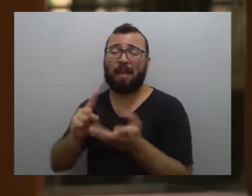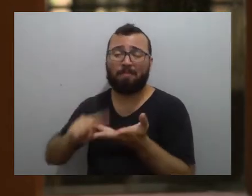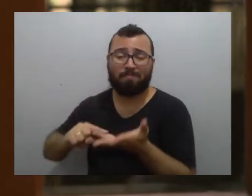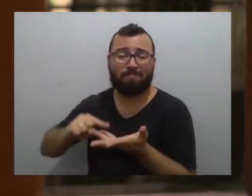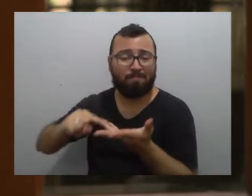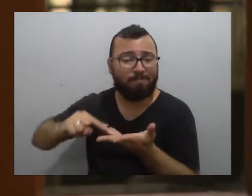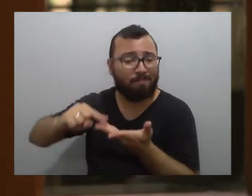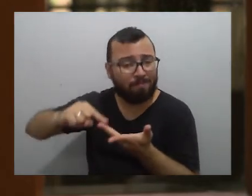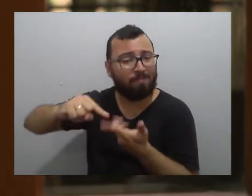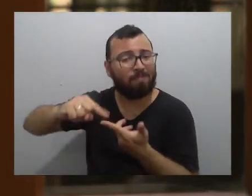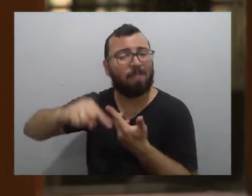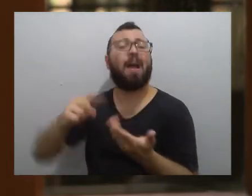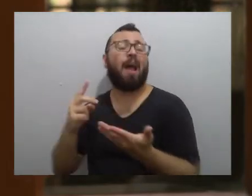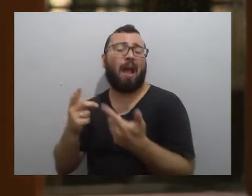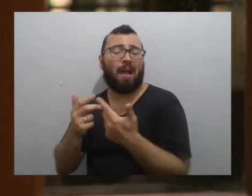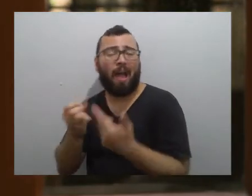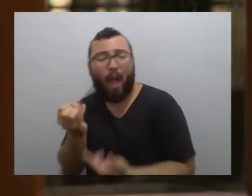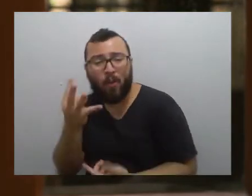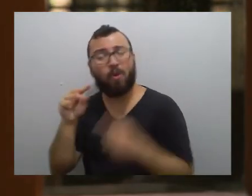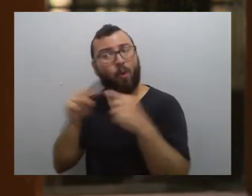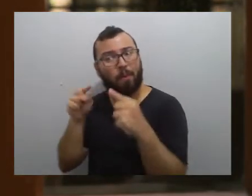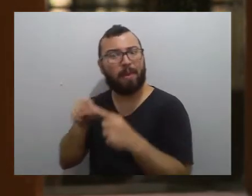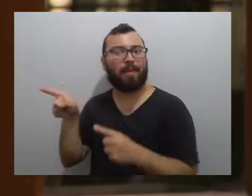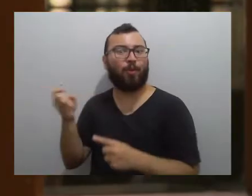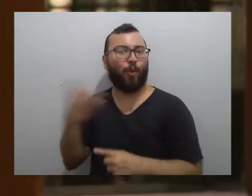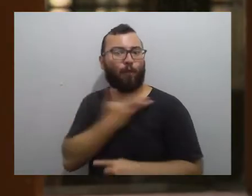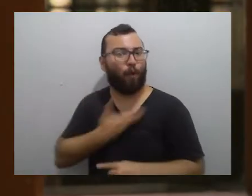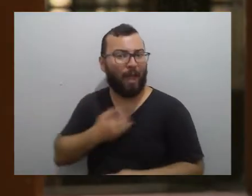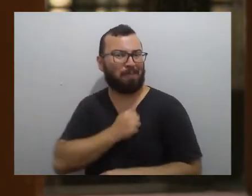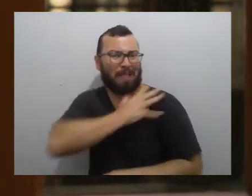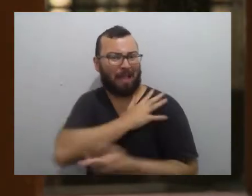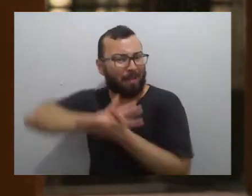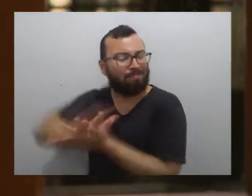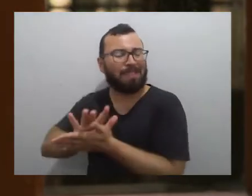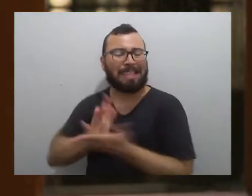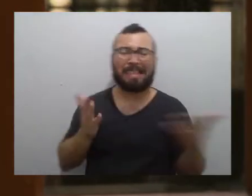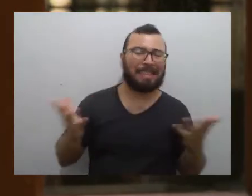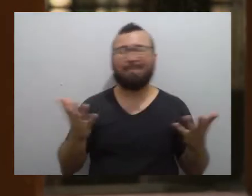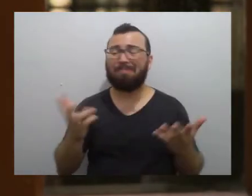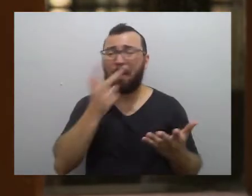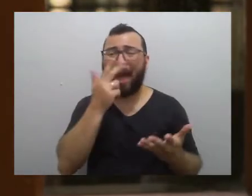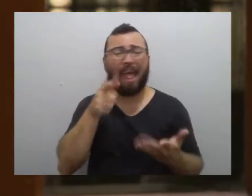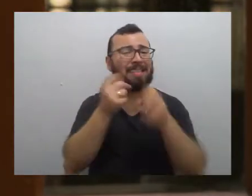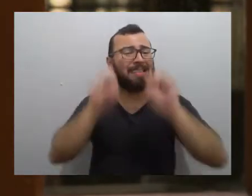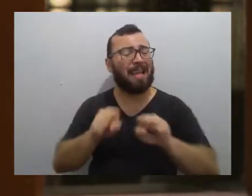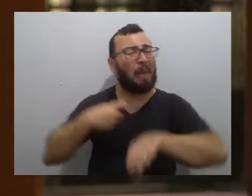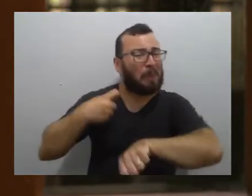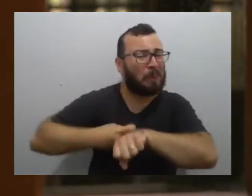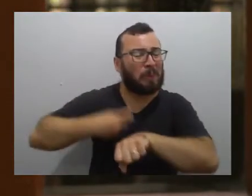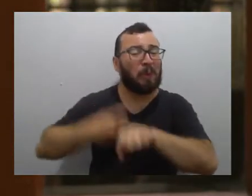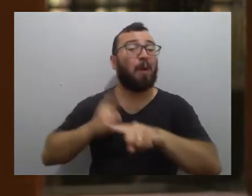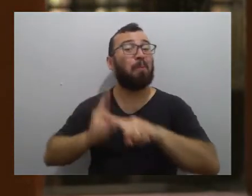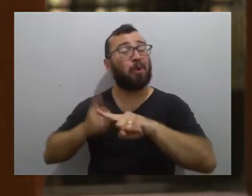pela existência do sistema de cátedras, e realmente ela é abolida, e cria-se o sistema departamental